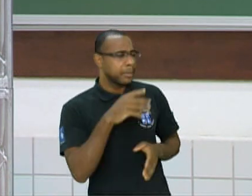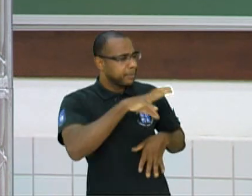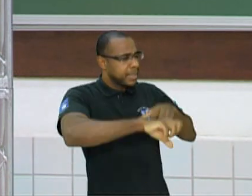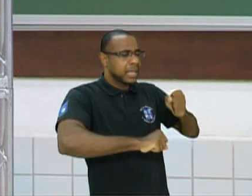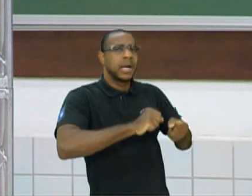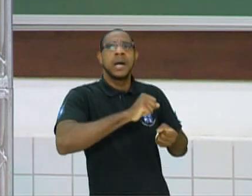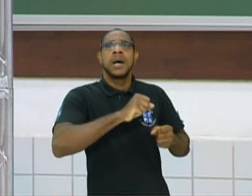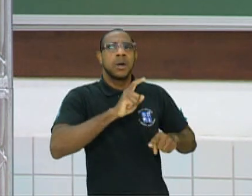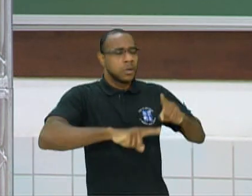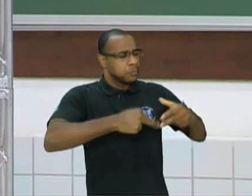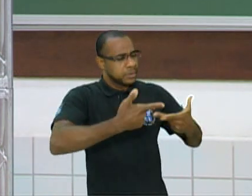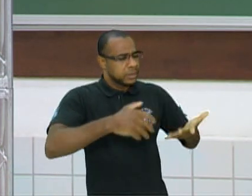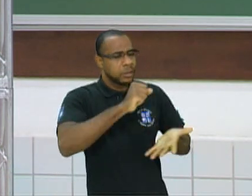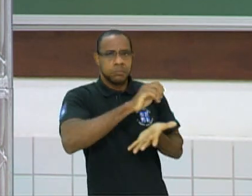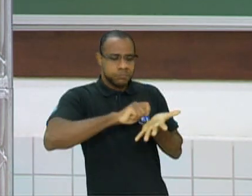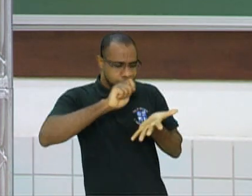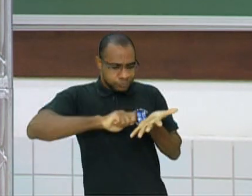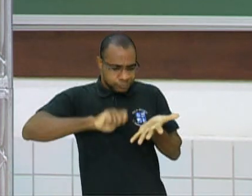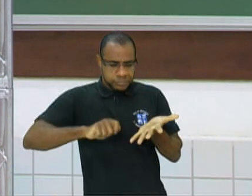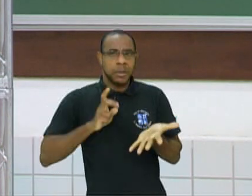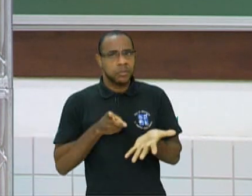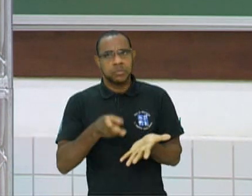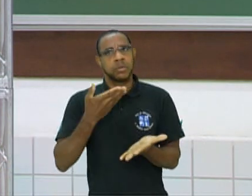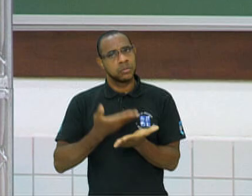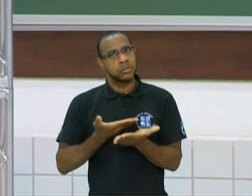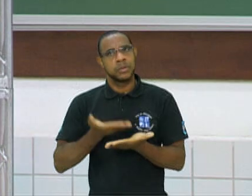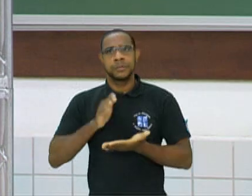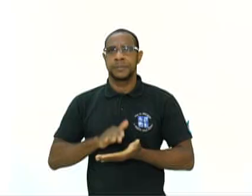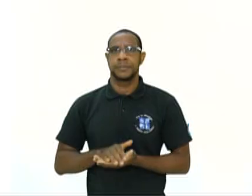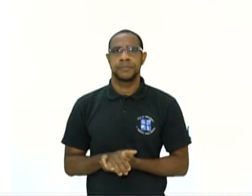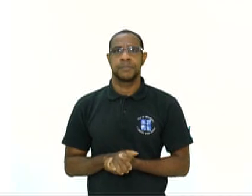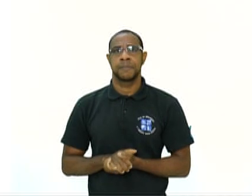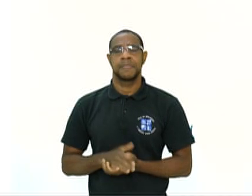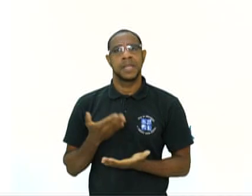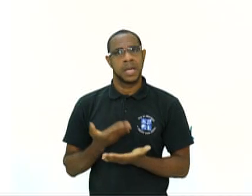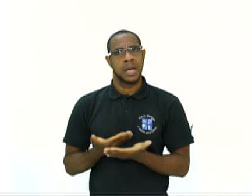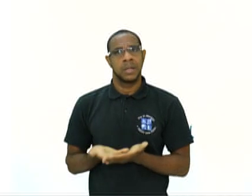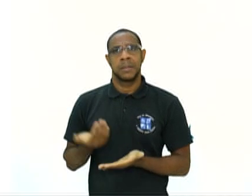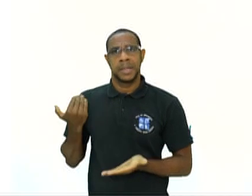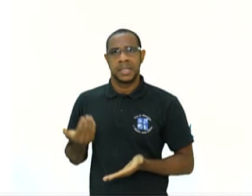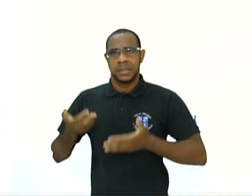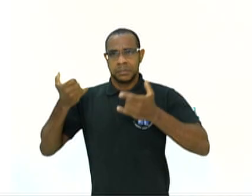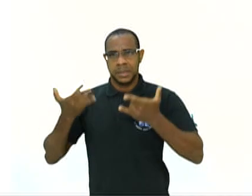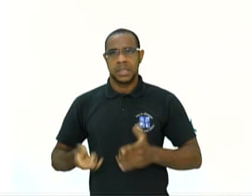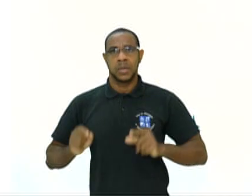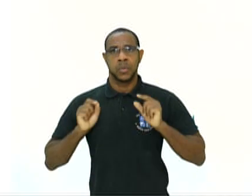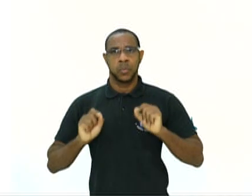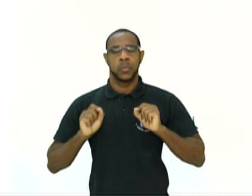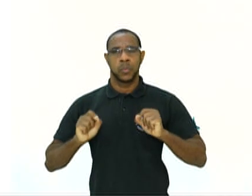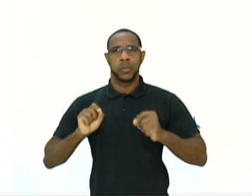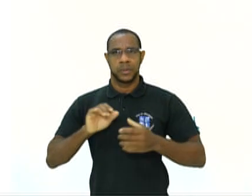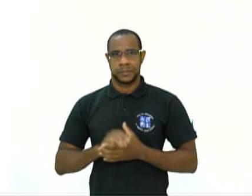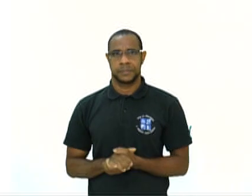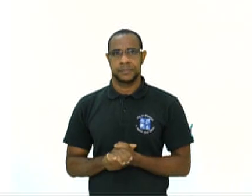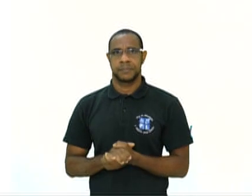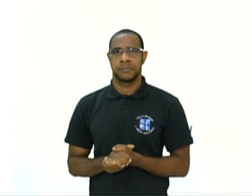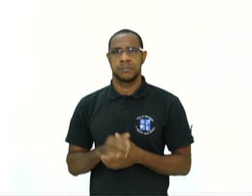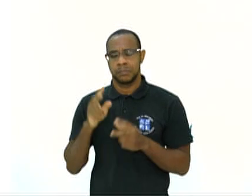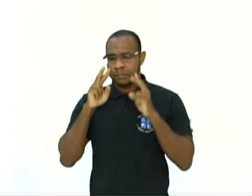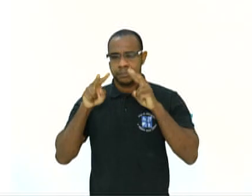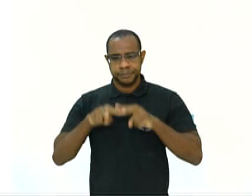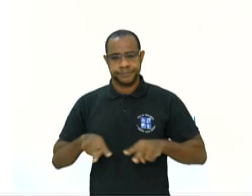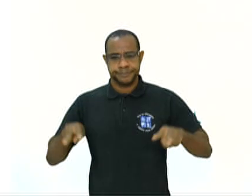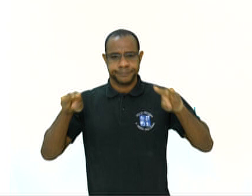impresso para poderem continuar os seus estudos, ok? Na aula passada, Express Yourself in Words, nós